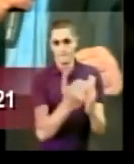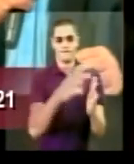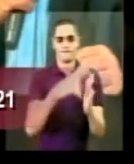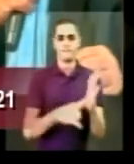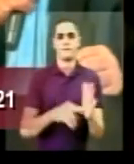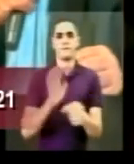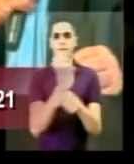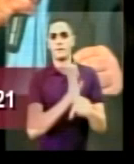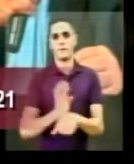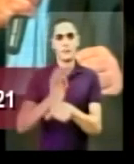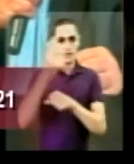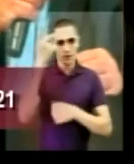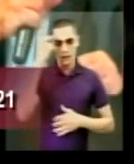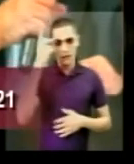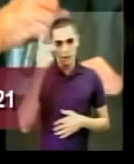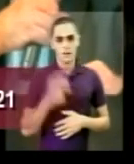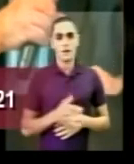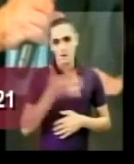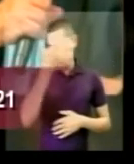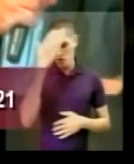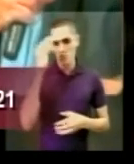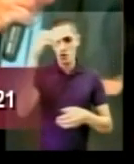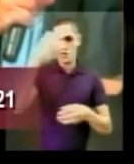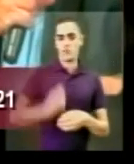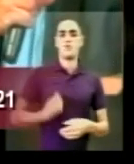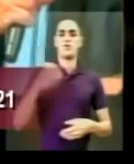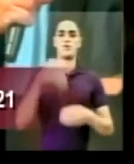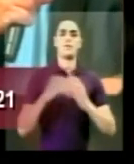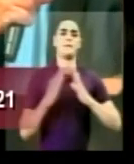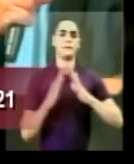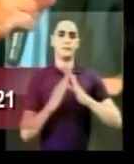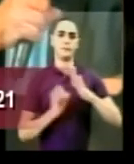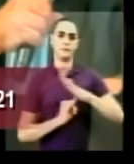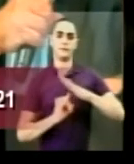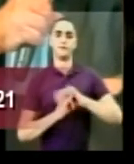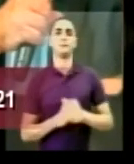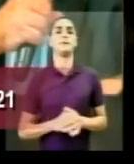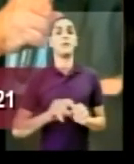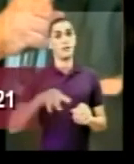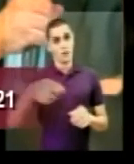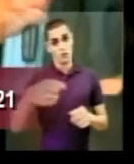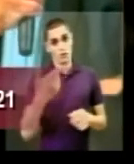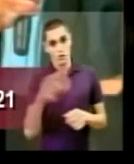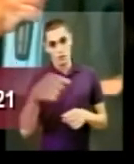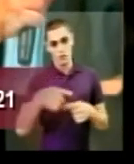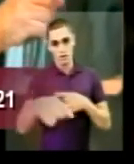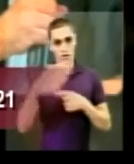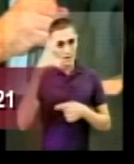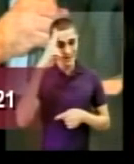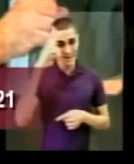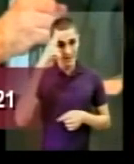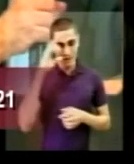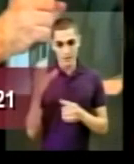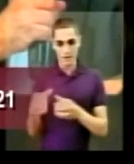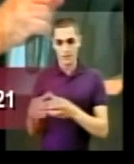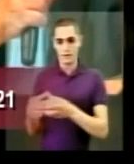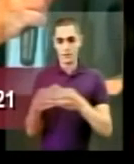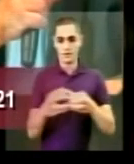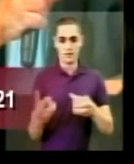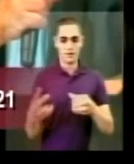institucionalizados. Então, a partir de segunda-feira, qual que será a nossa segunda etapa? Idosos